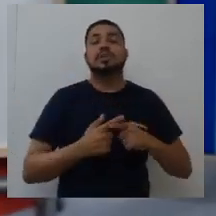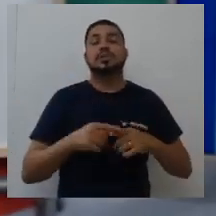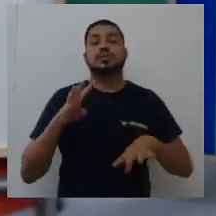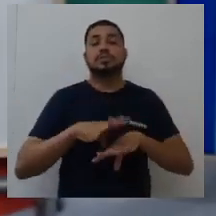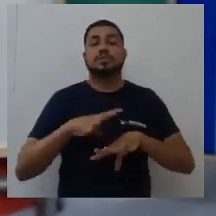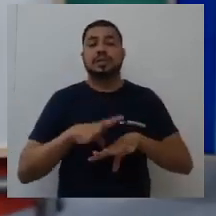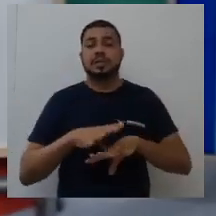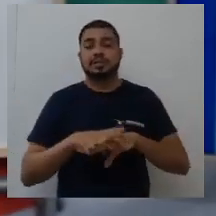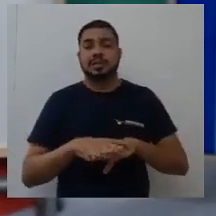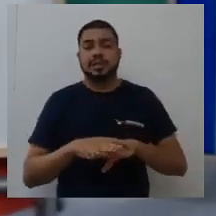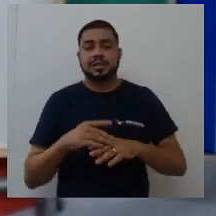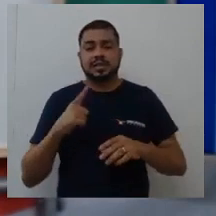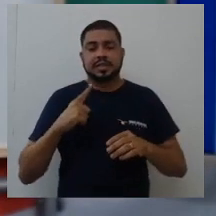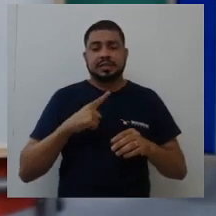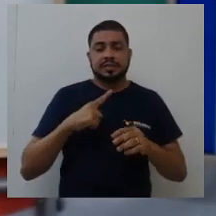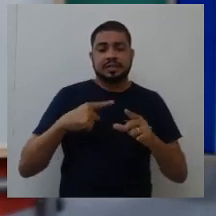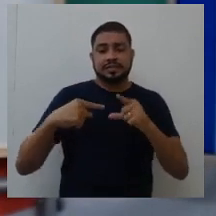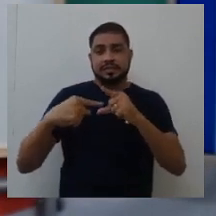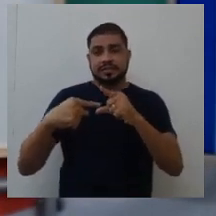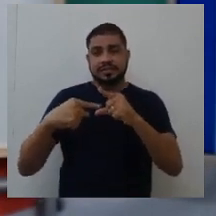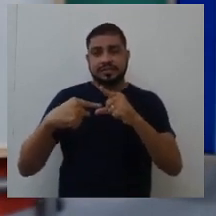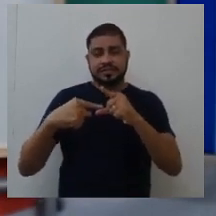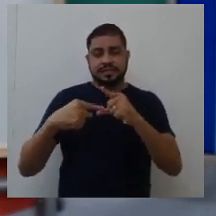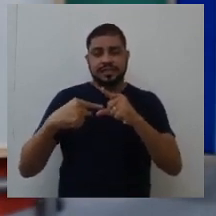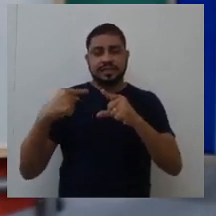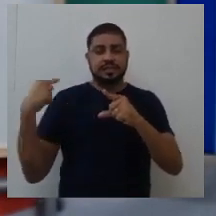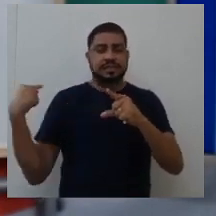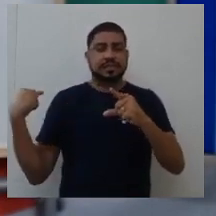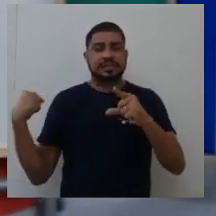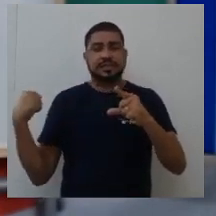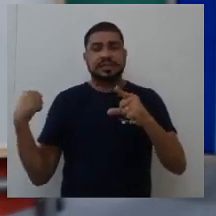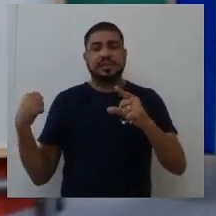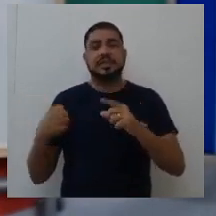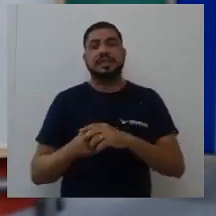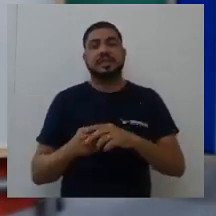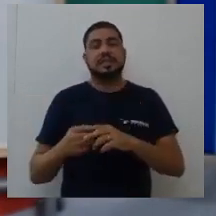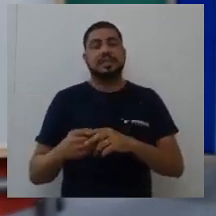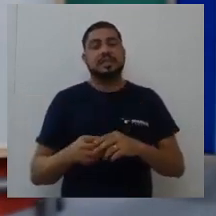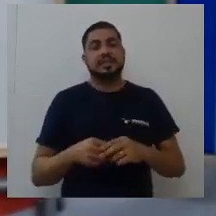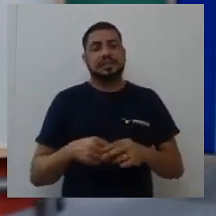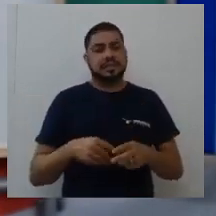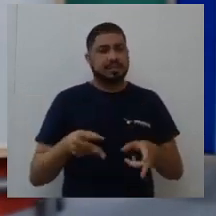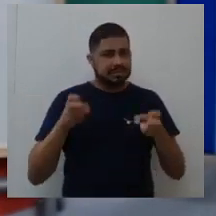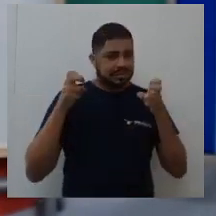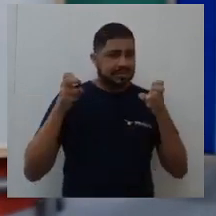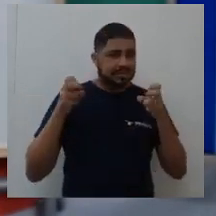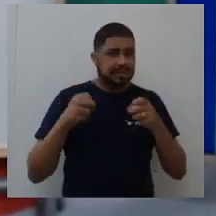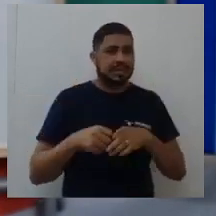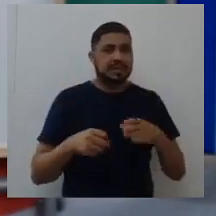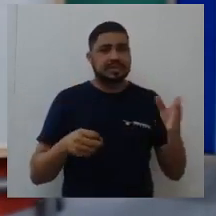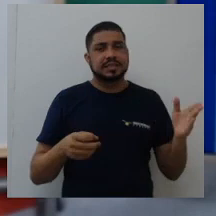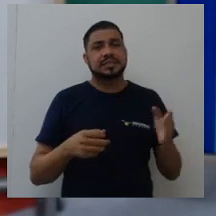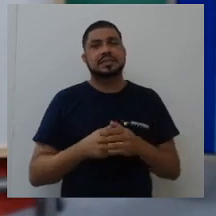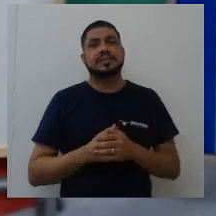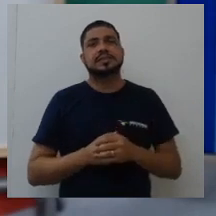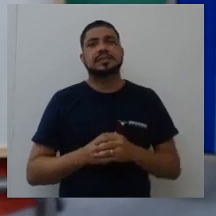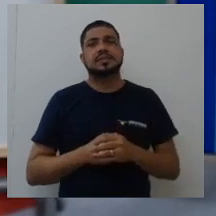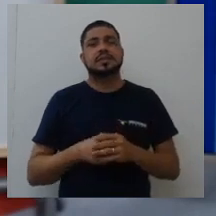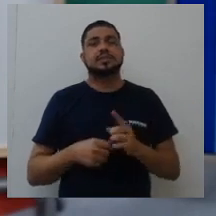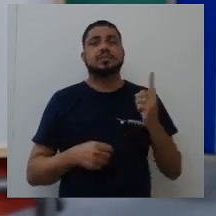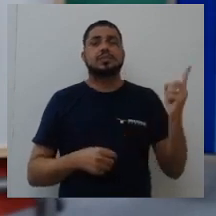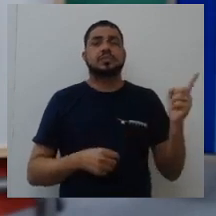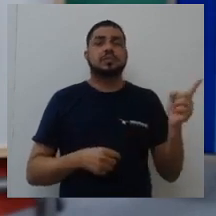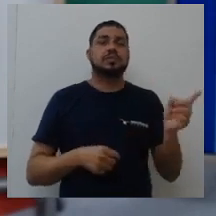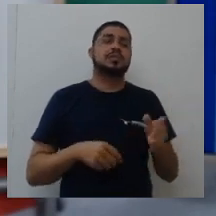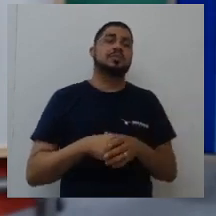matemáticos tiraram essa flechinha aqui, ó, que vai lá para a esquerda. Saca a ideia? Ok? Um para a esquerda